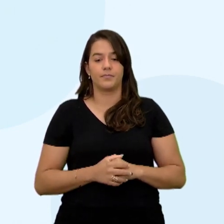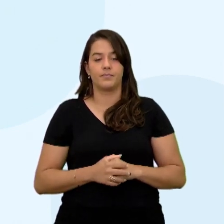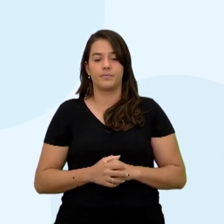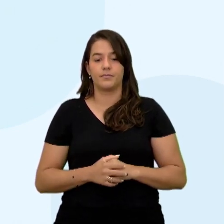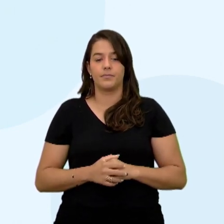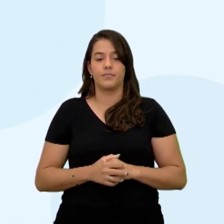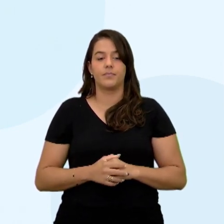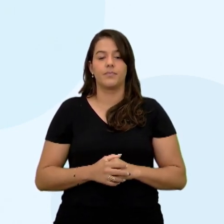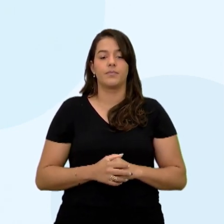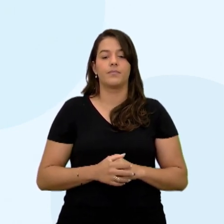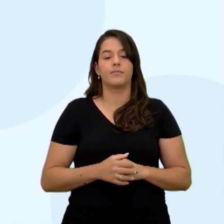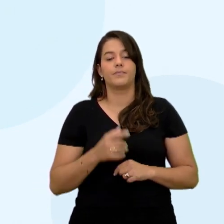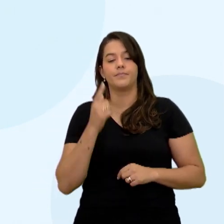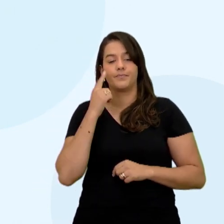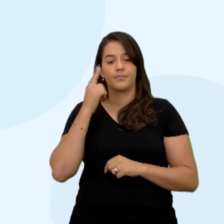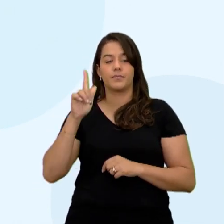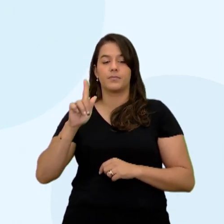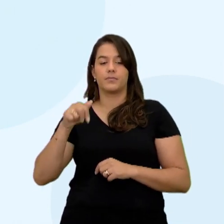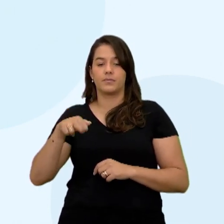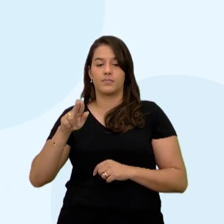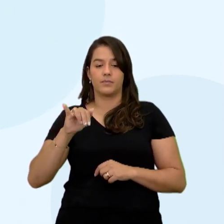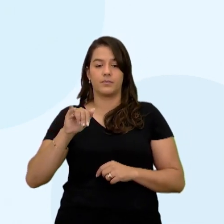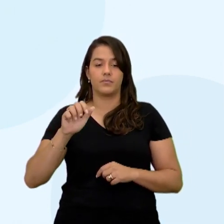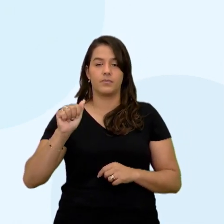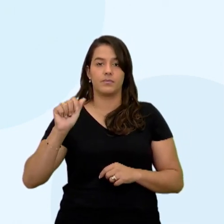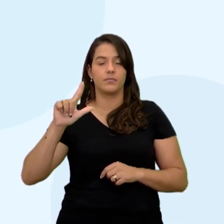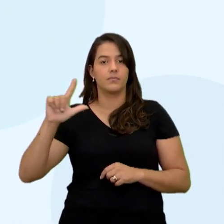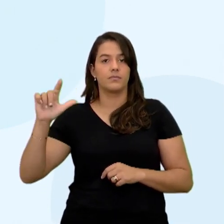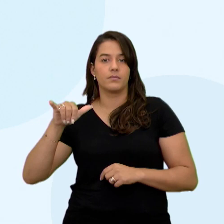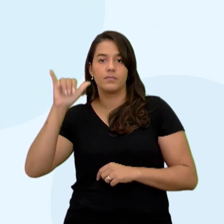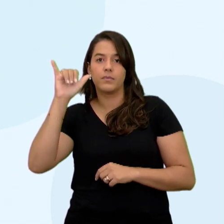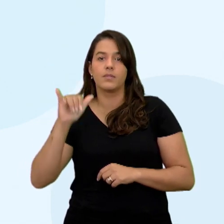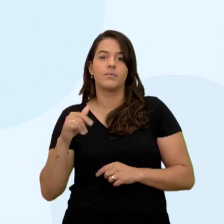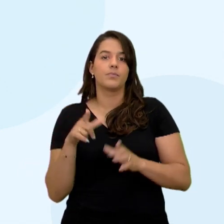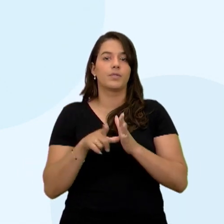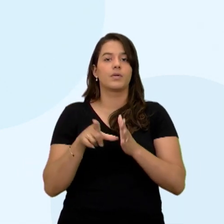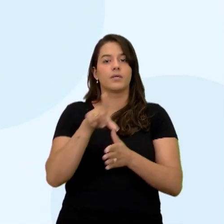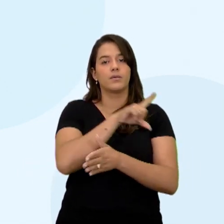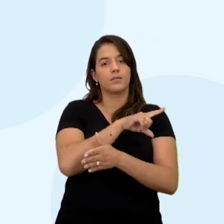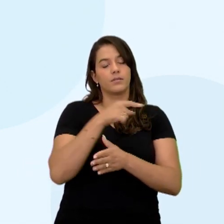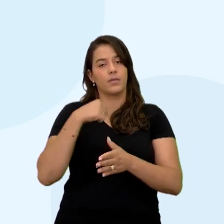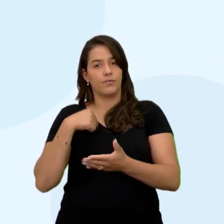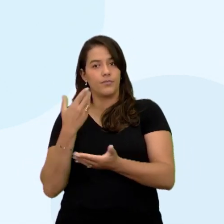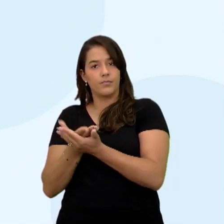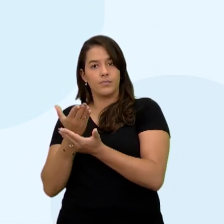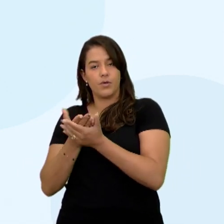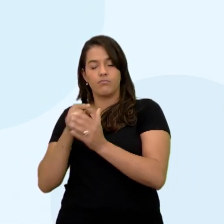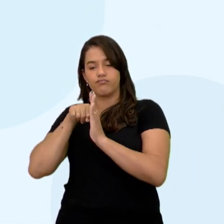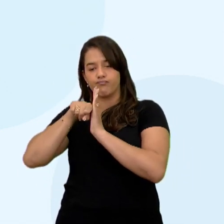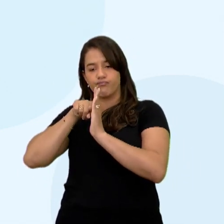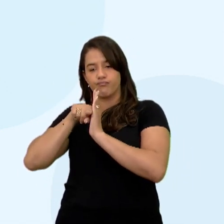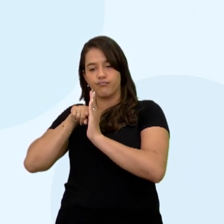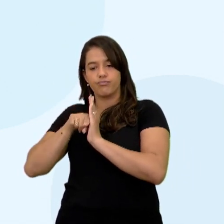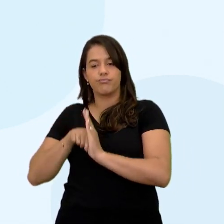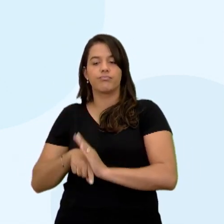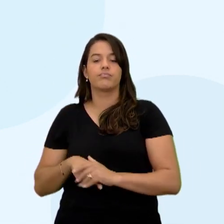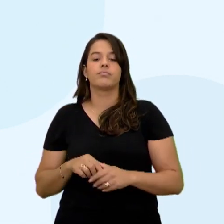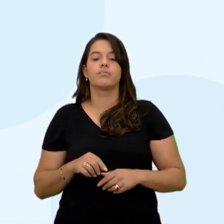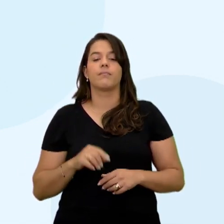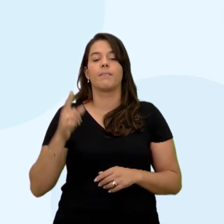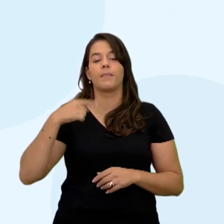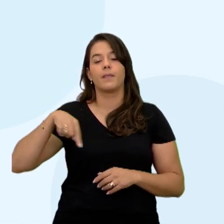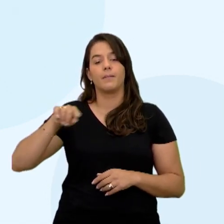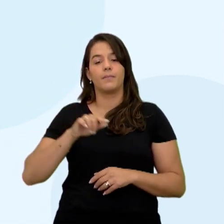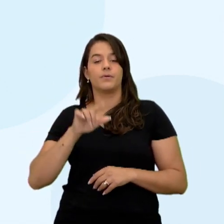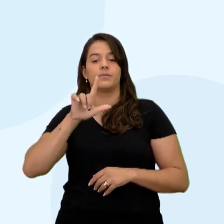bagunçada, tá certo? Genially. Por que eu não fiz antes essa informação? Porque eu fui pesquisar, tá bom, gente? Olha só, outra aqui, ó, o